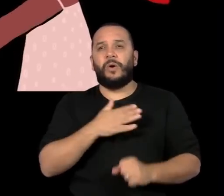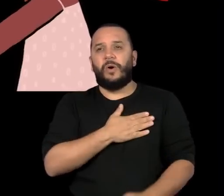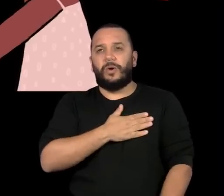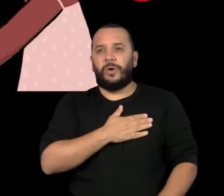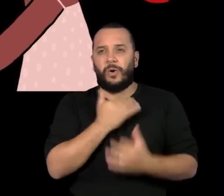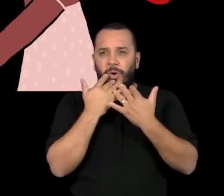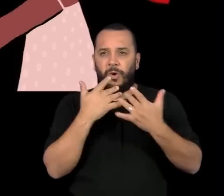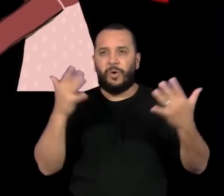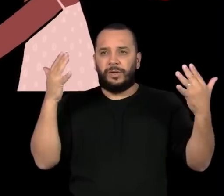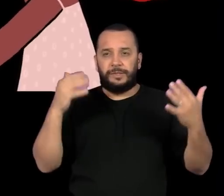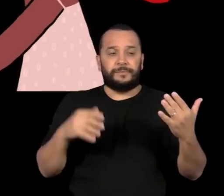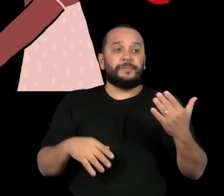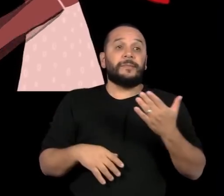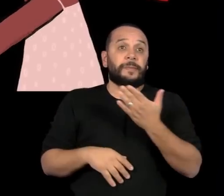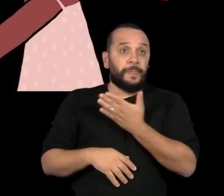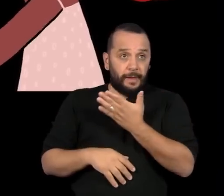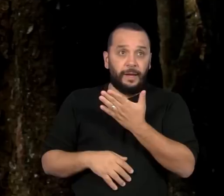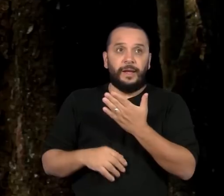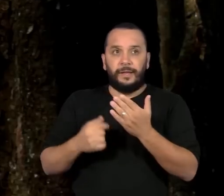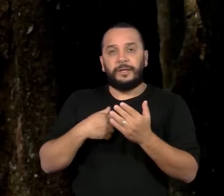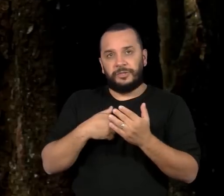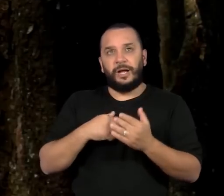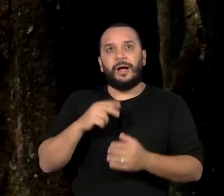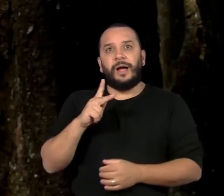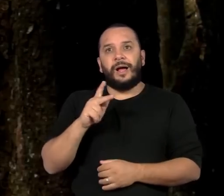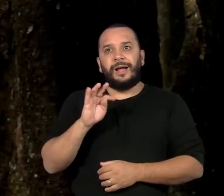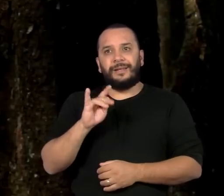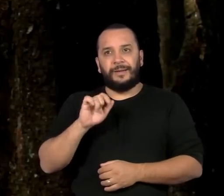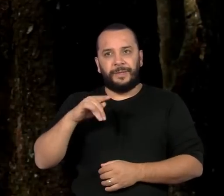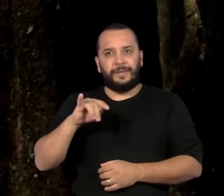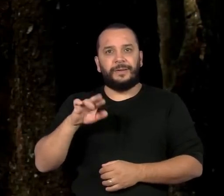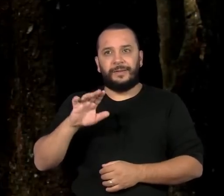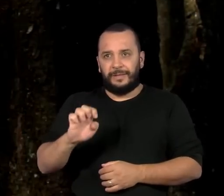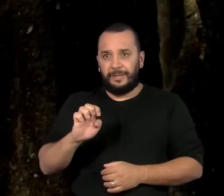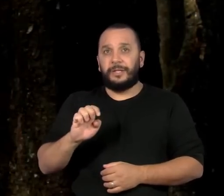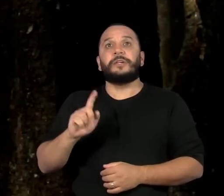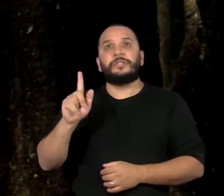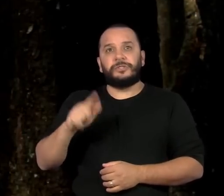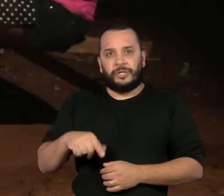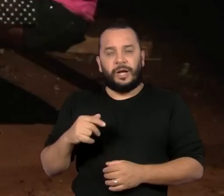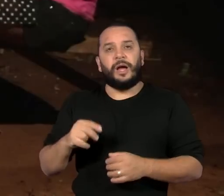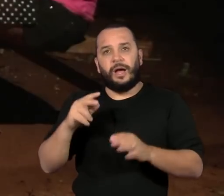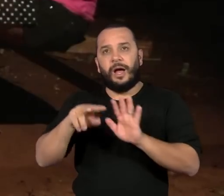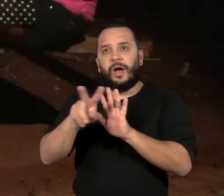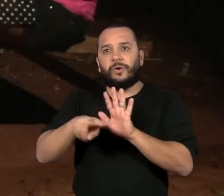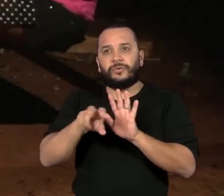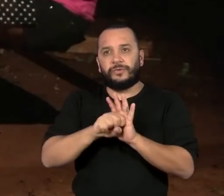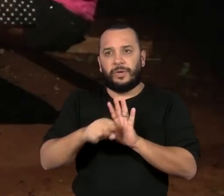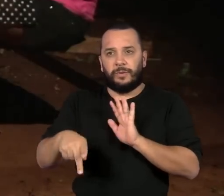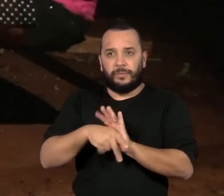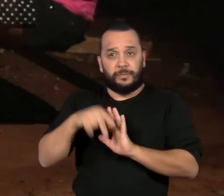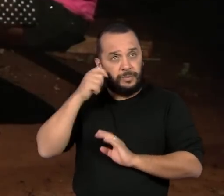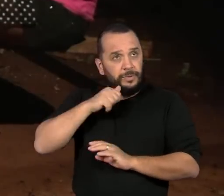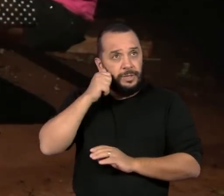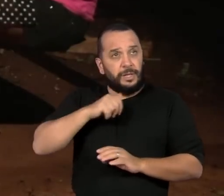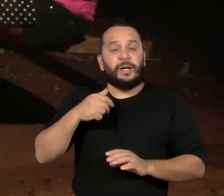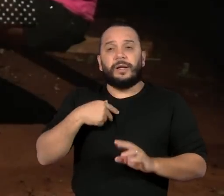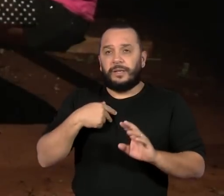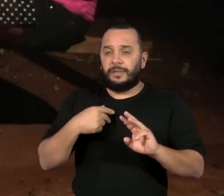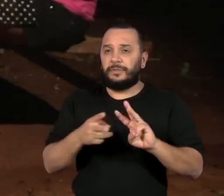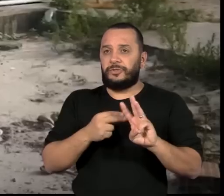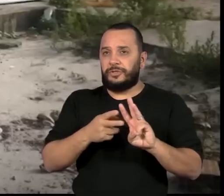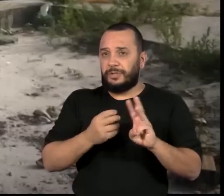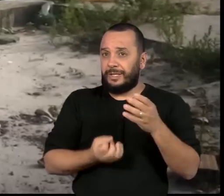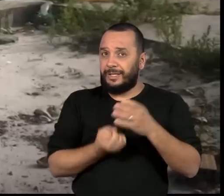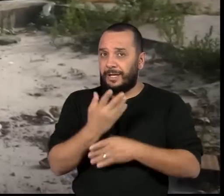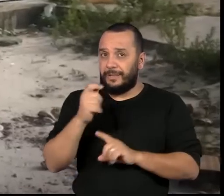das integrantes da Catahirini, rede audiovisual das mulheres indígenas, lançada em abril de